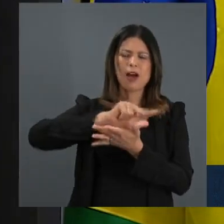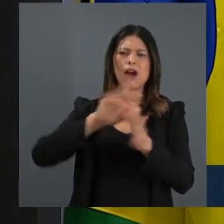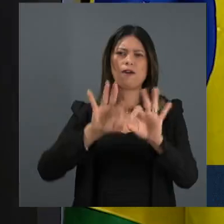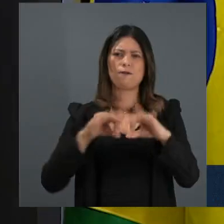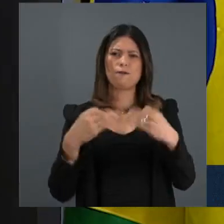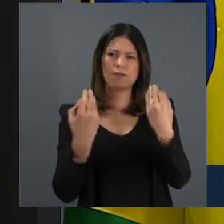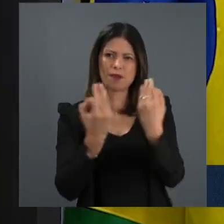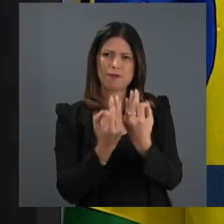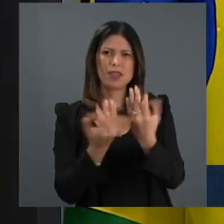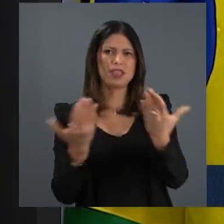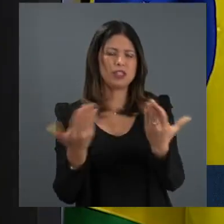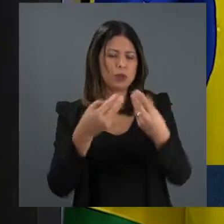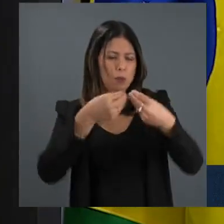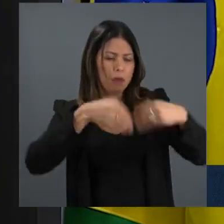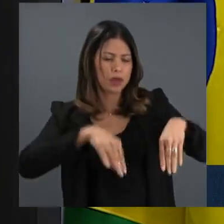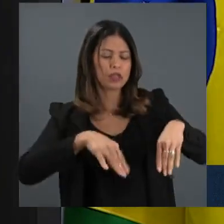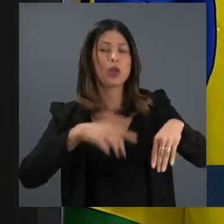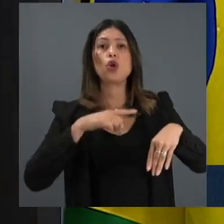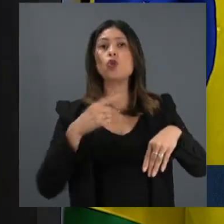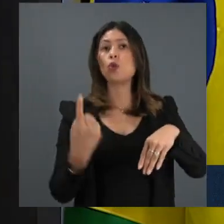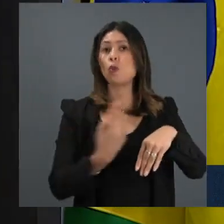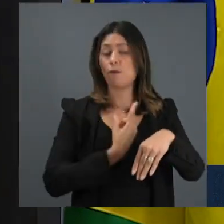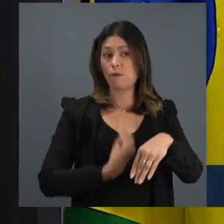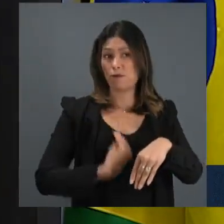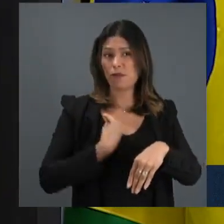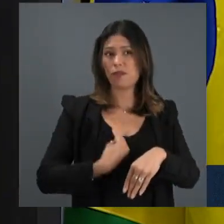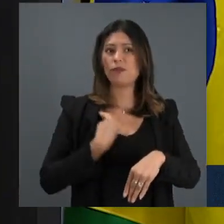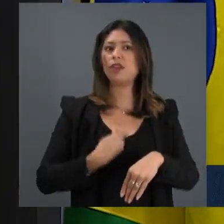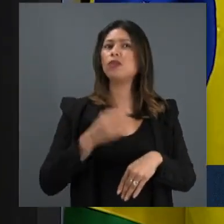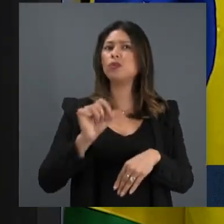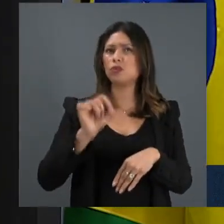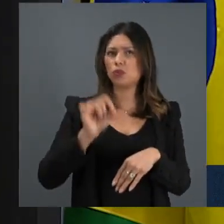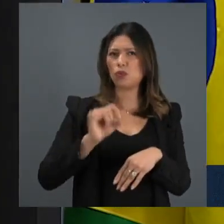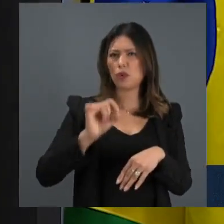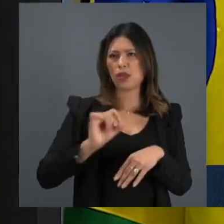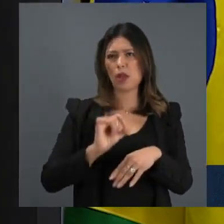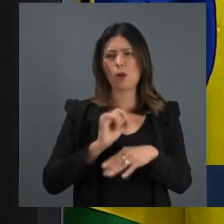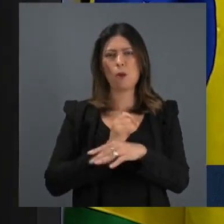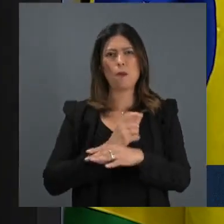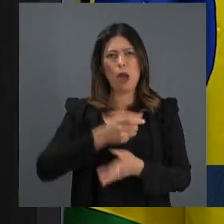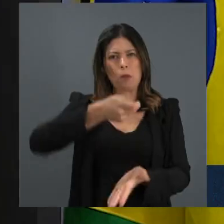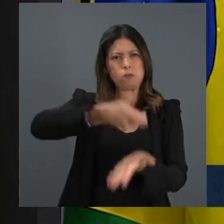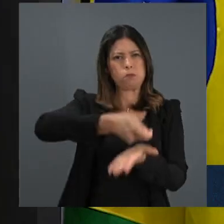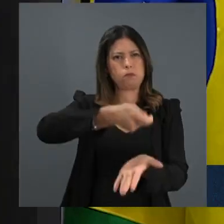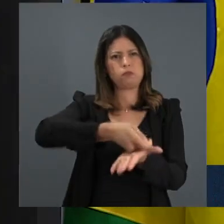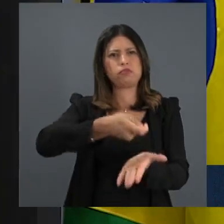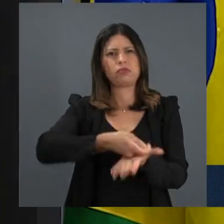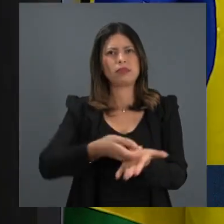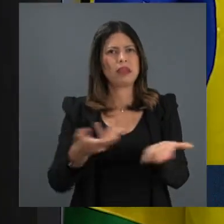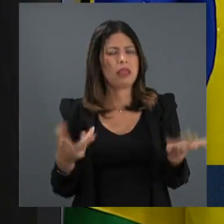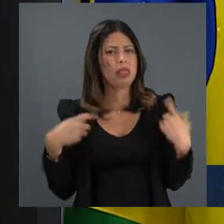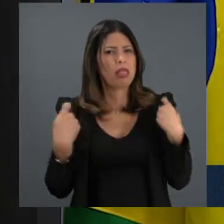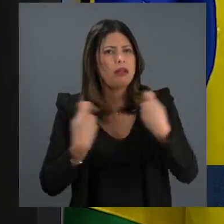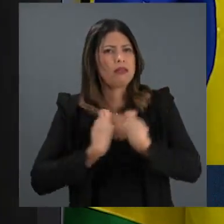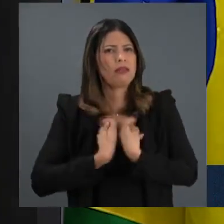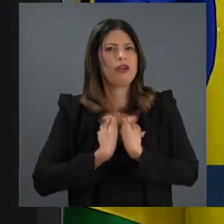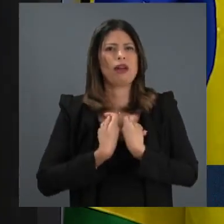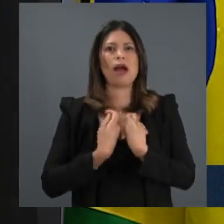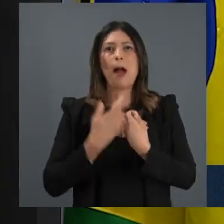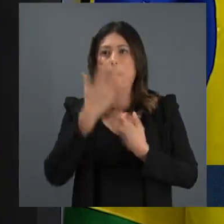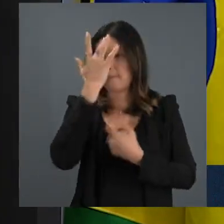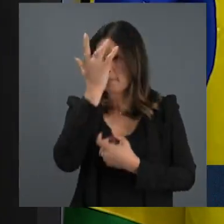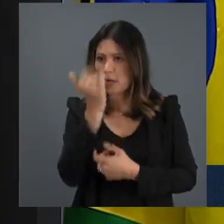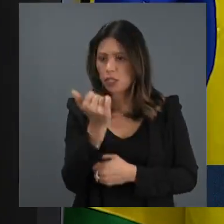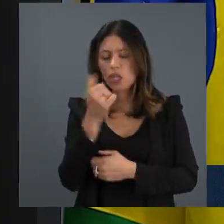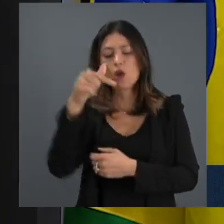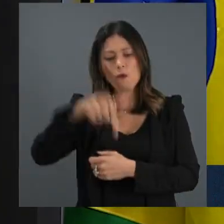momento, porque nós vivemos uma ditadura da toga, e amanhã eu vou falar sobre isso aqui, no Senado Federal, trazer novos